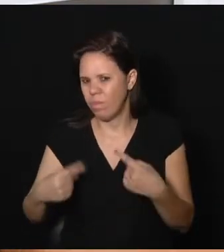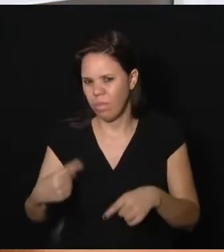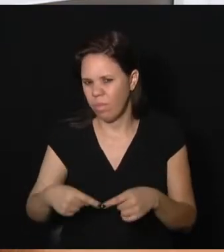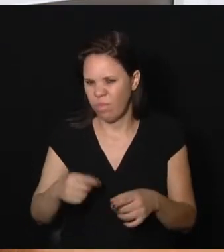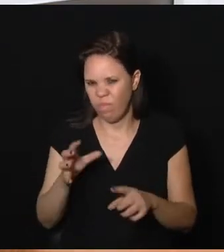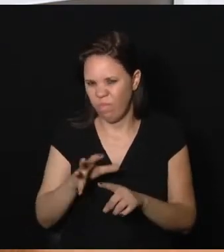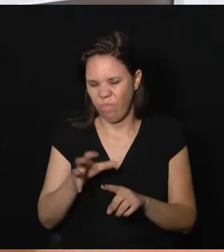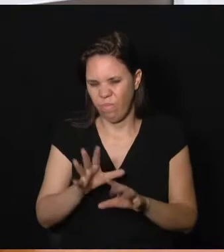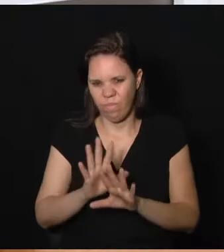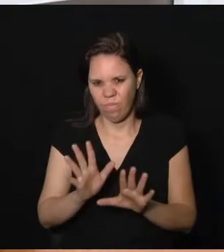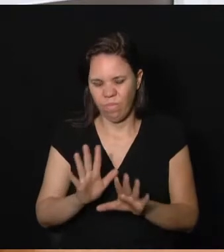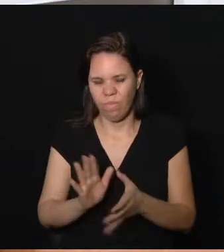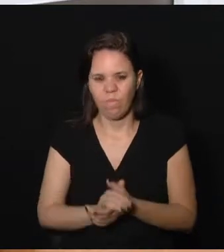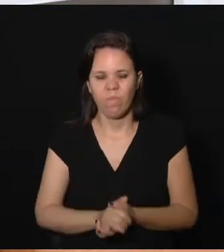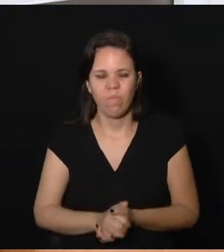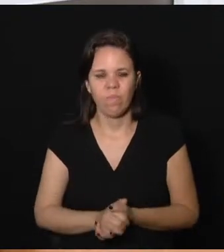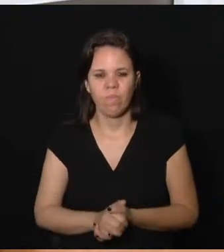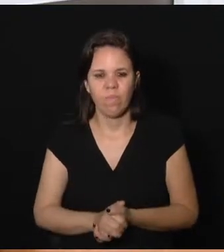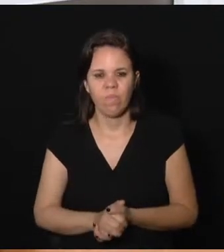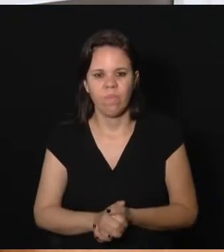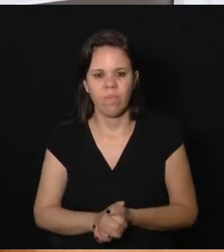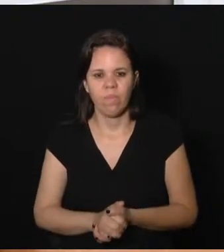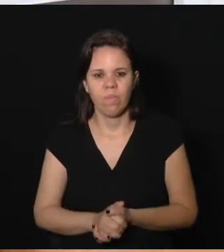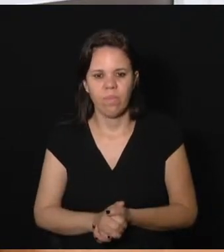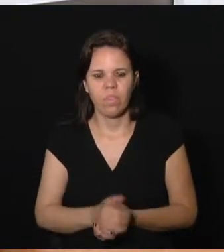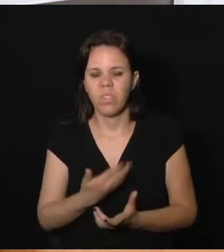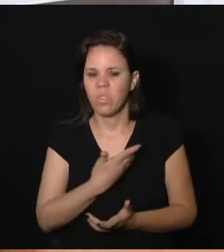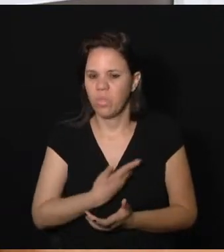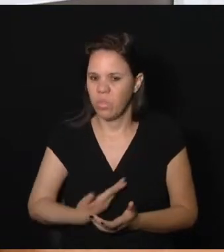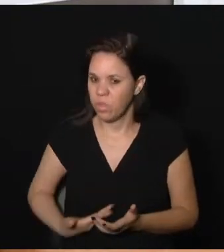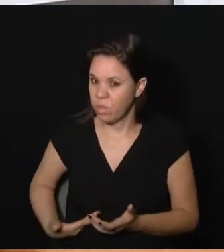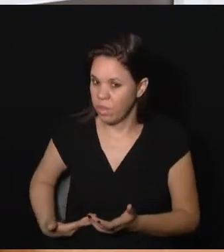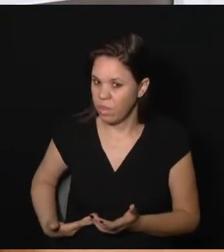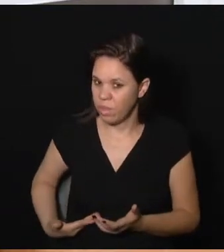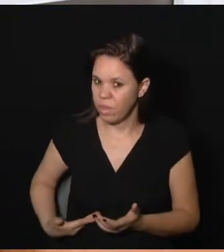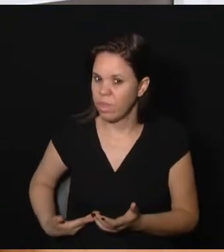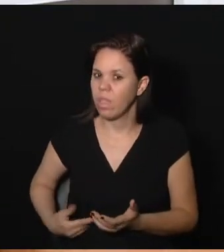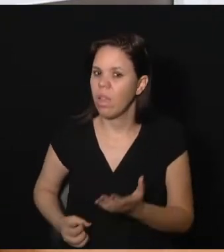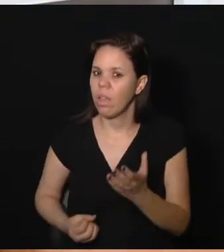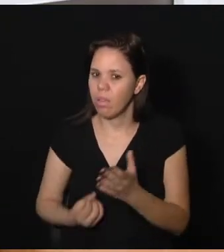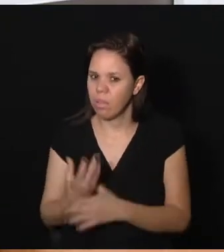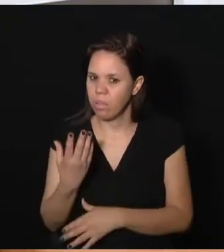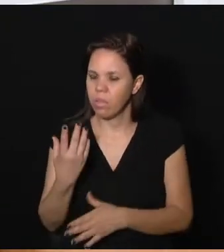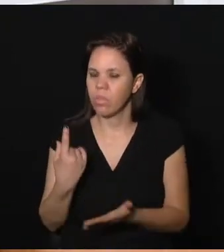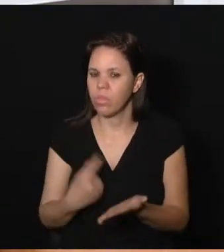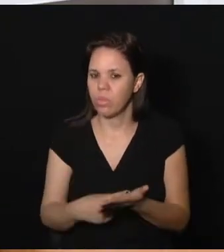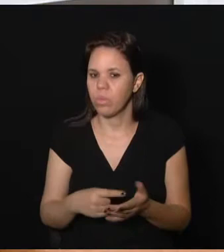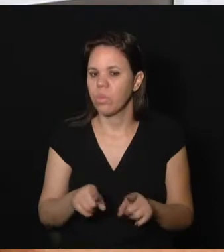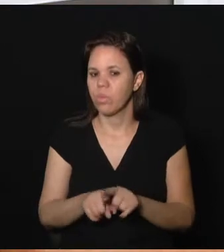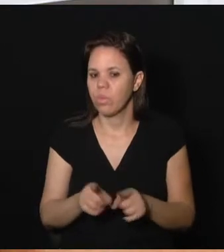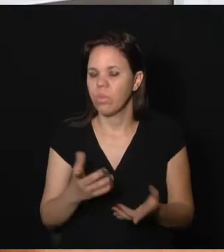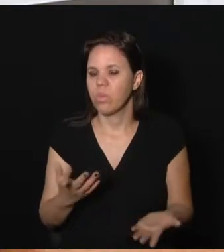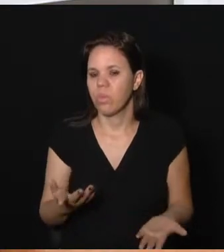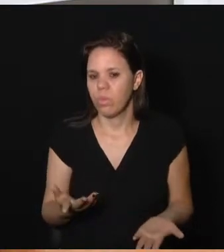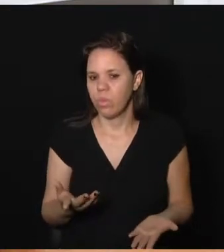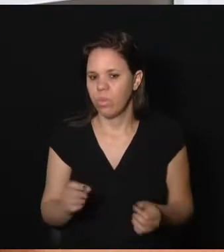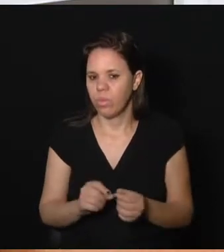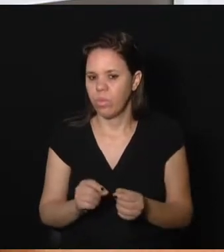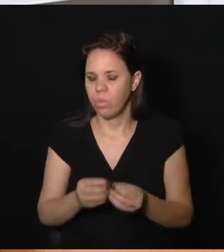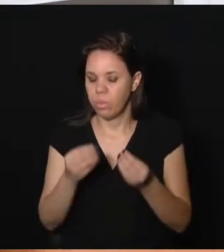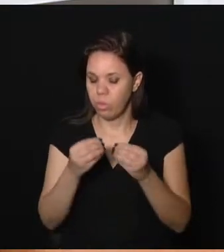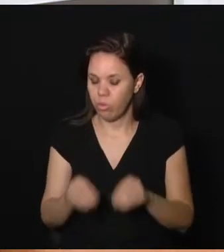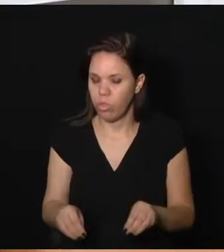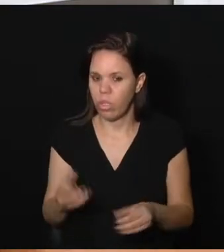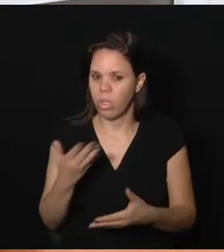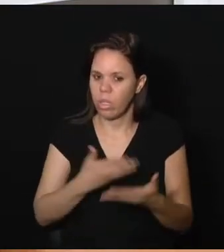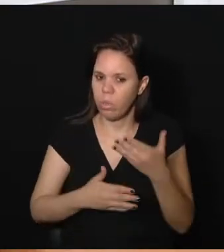política. Então, essas políticas de governo acabam comprometendo também a permanência, a continuidade e